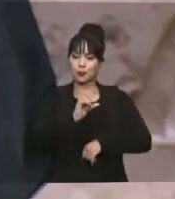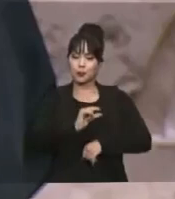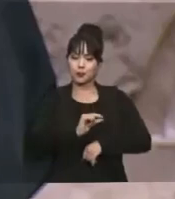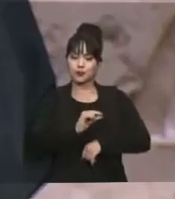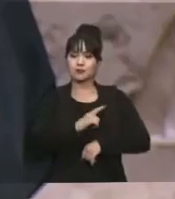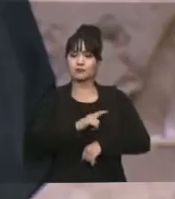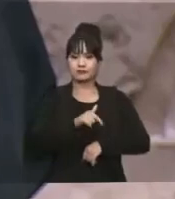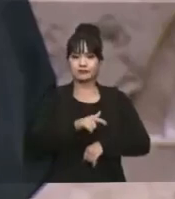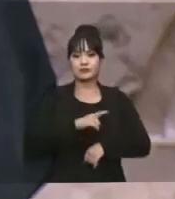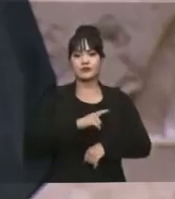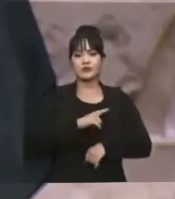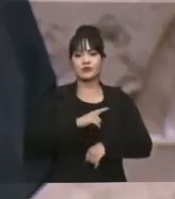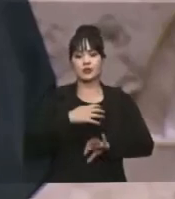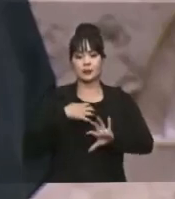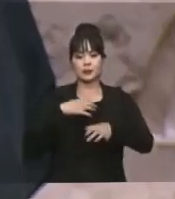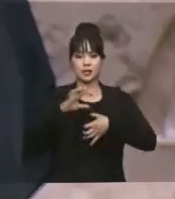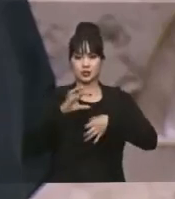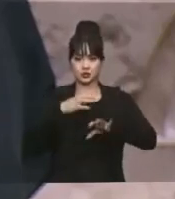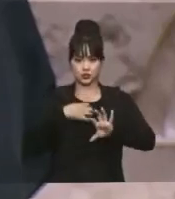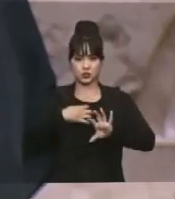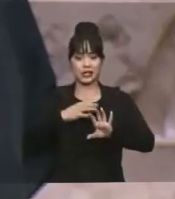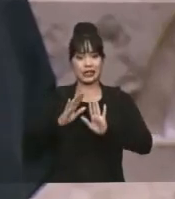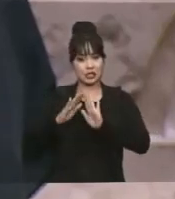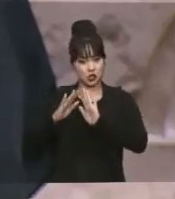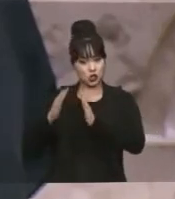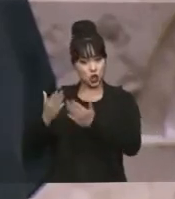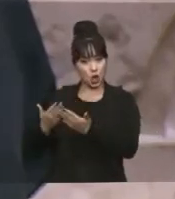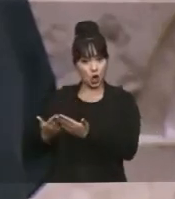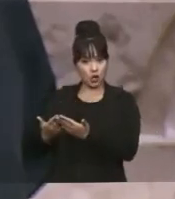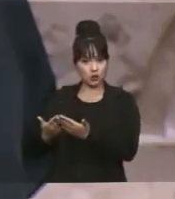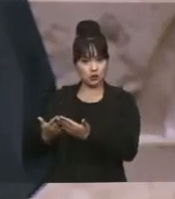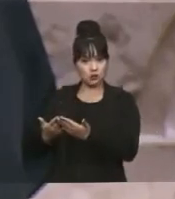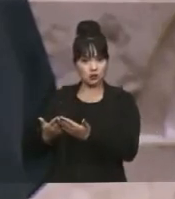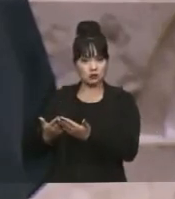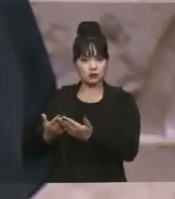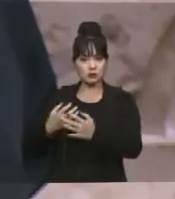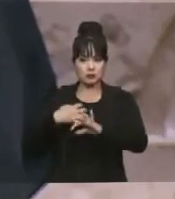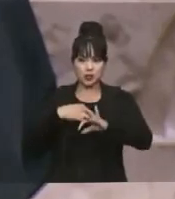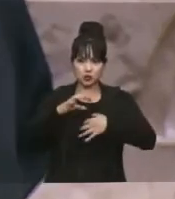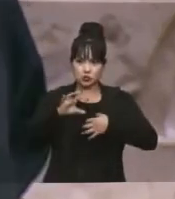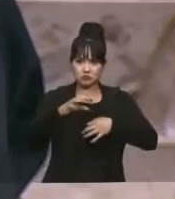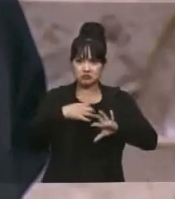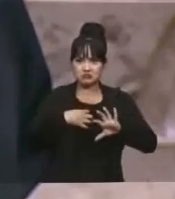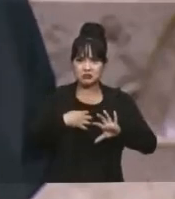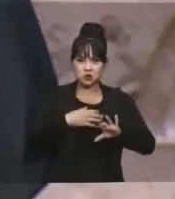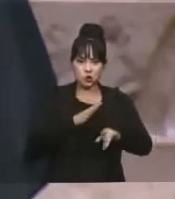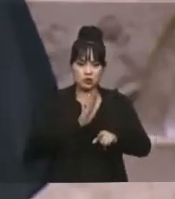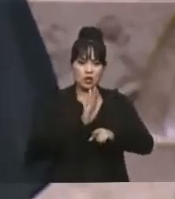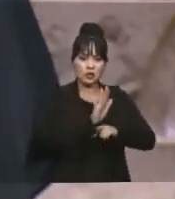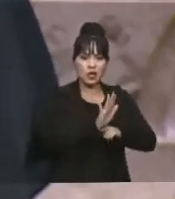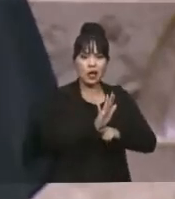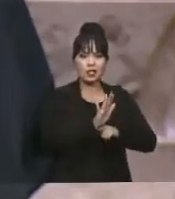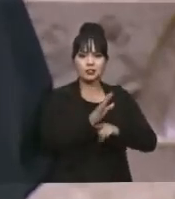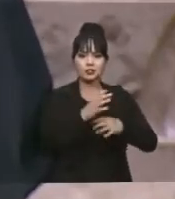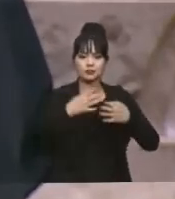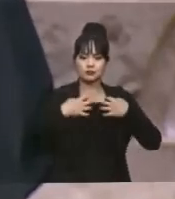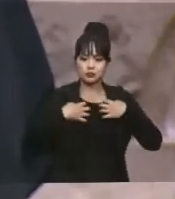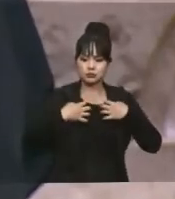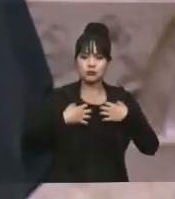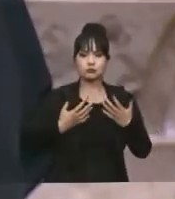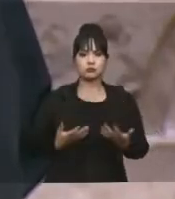tenhamos que ter aula de empatia, ministro Barroso, nas escolas, empatia, solidariedade,